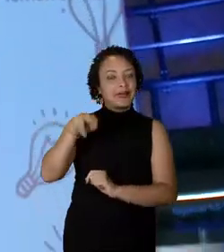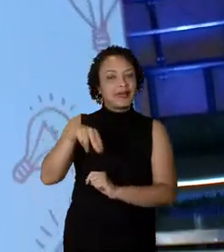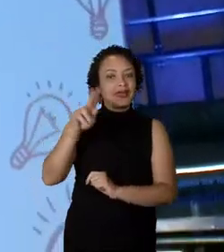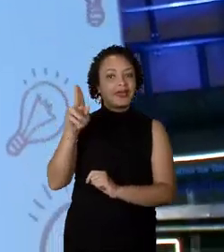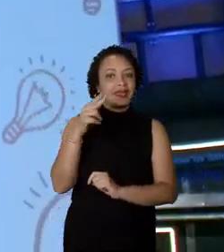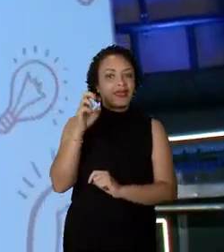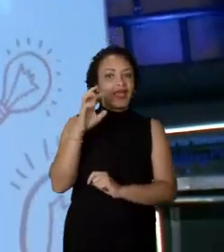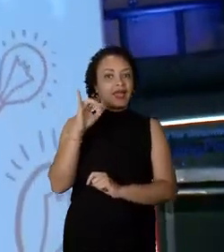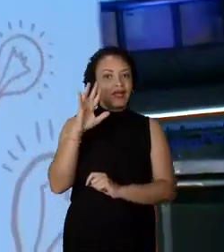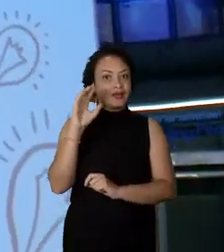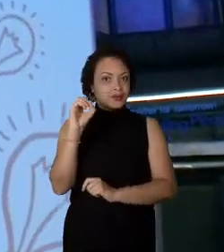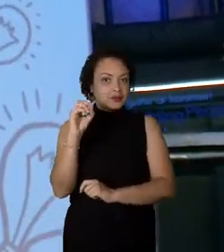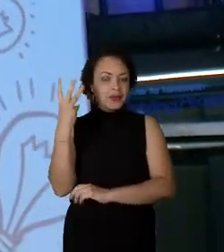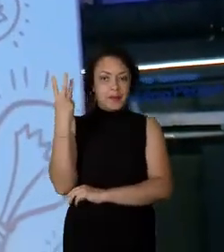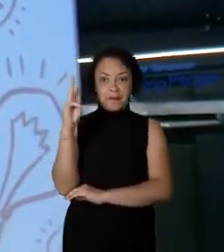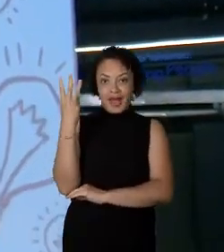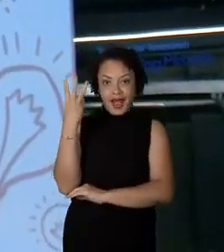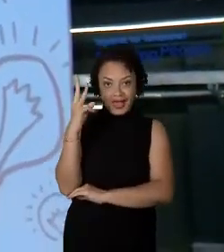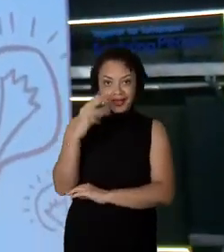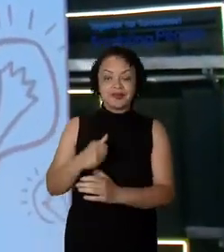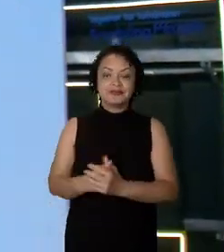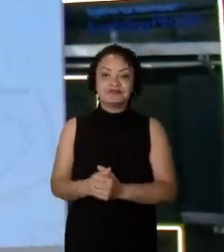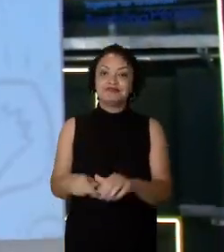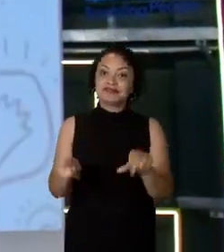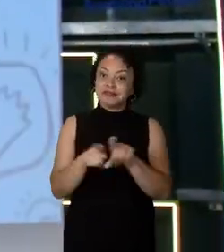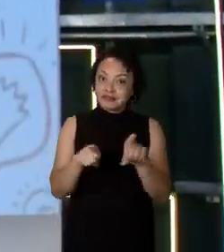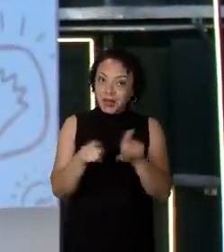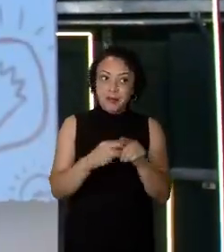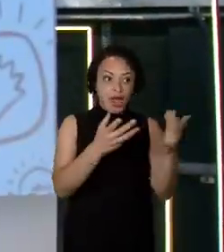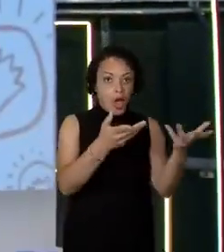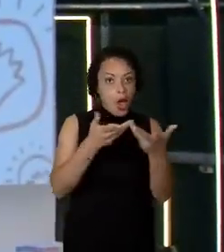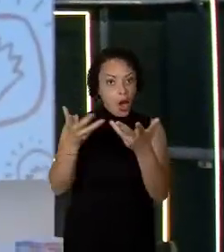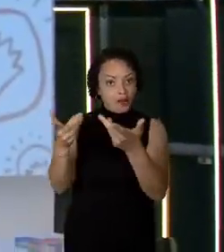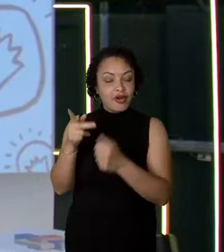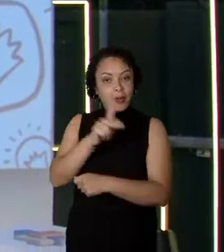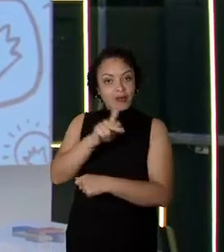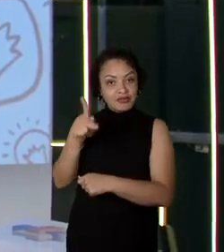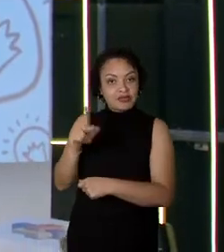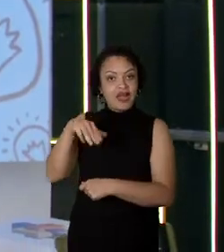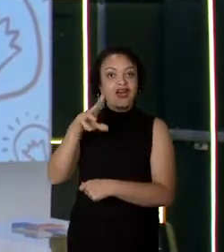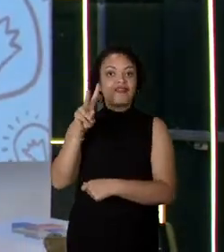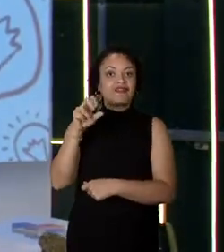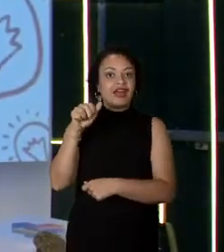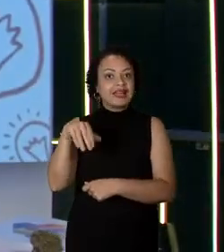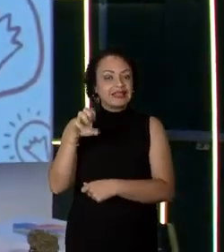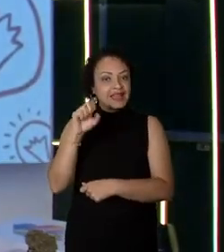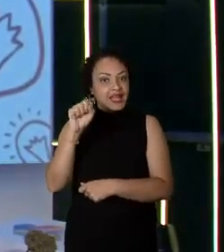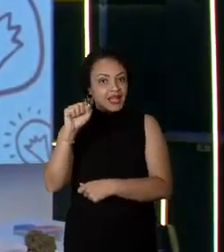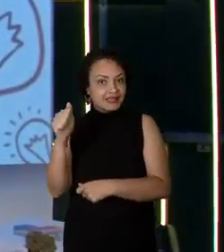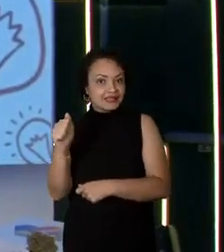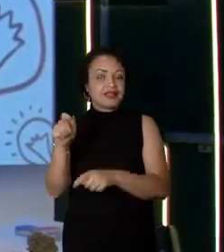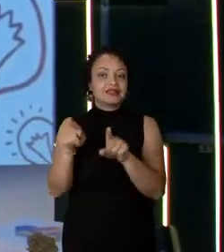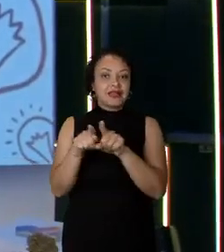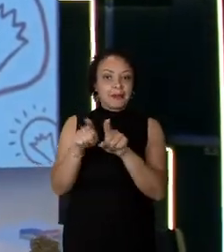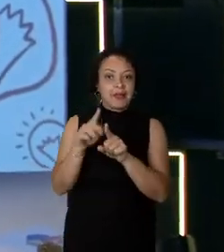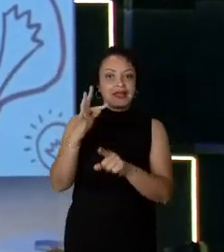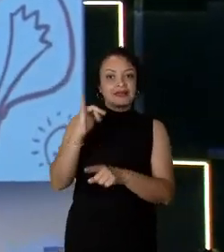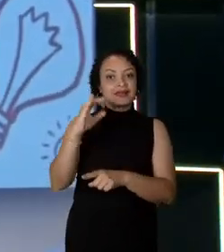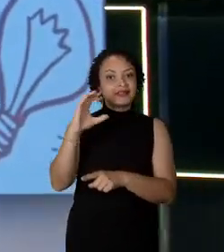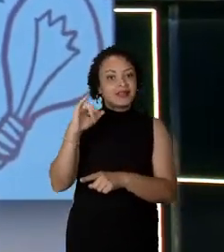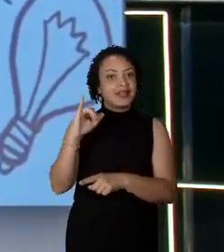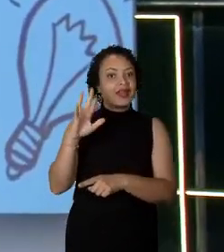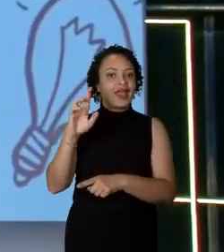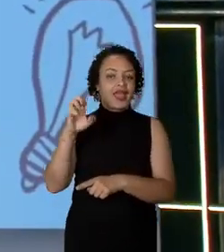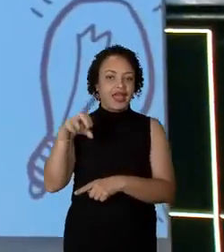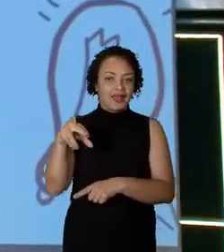no Maranhão. E também convido as suas professoras Vanessa Raquel Almeida e Itacirene dos Santos. Por favor,